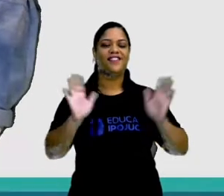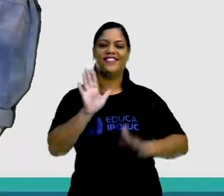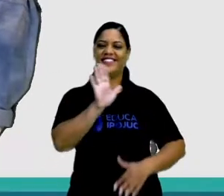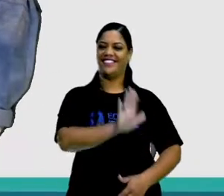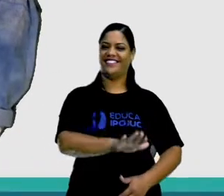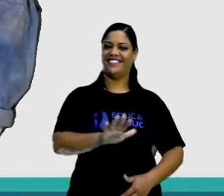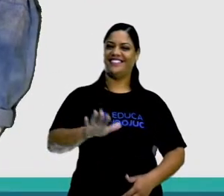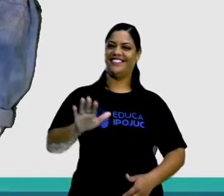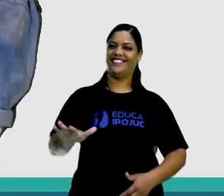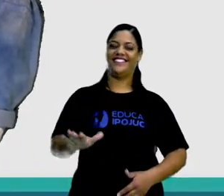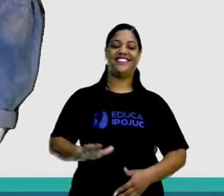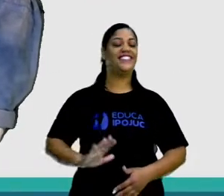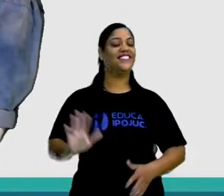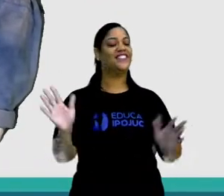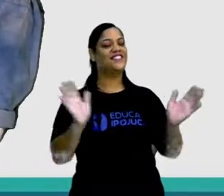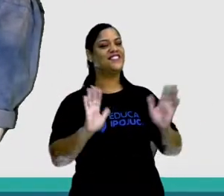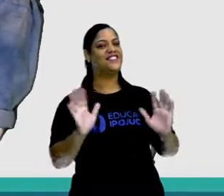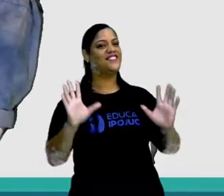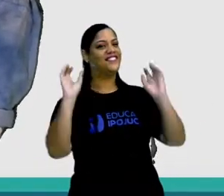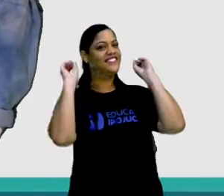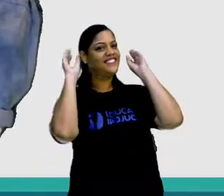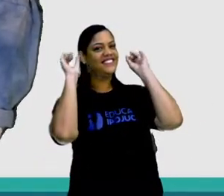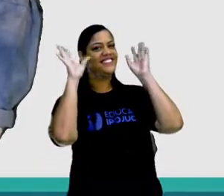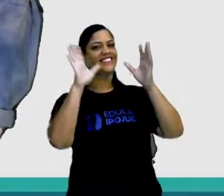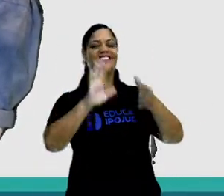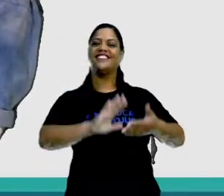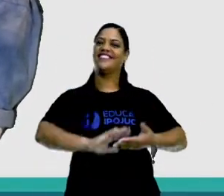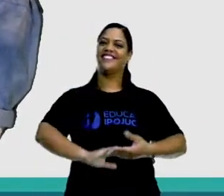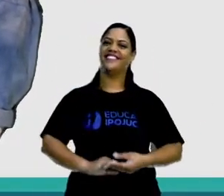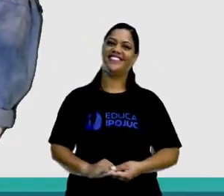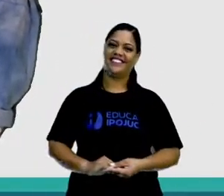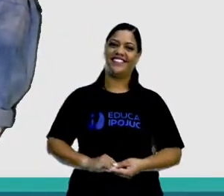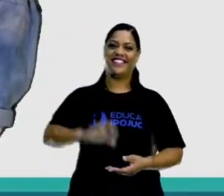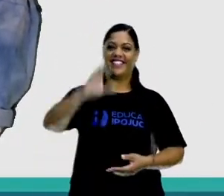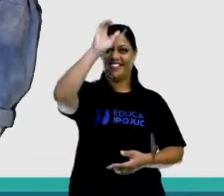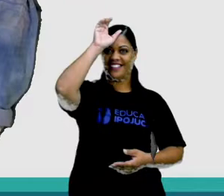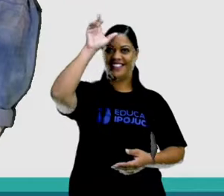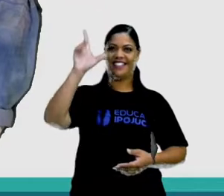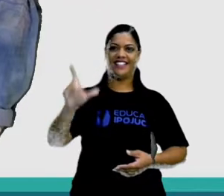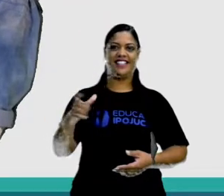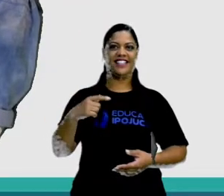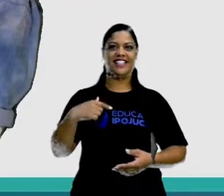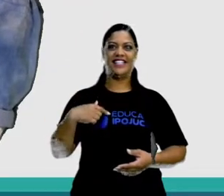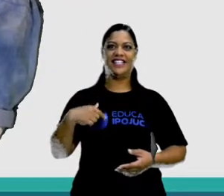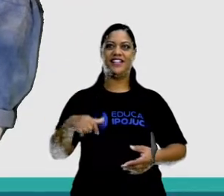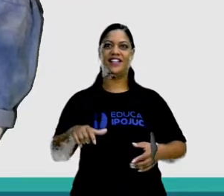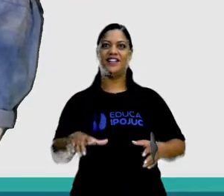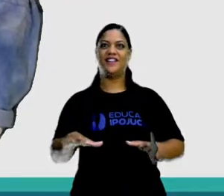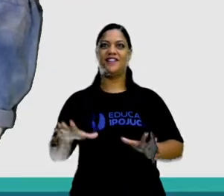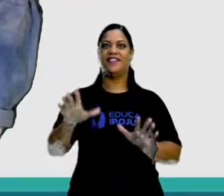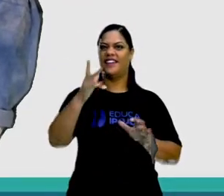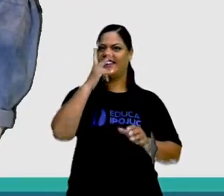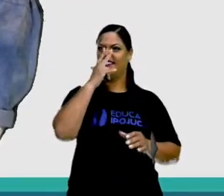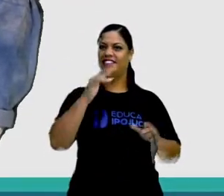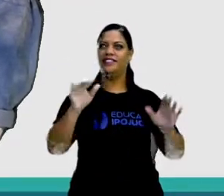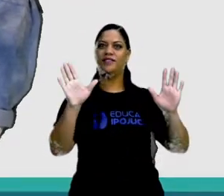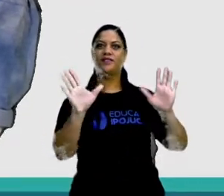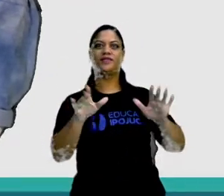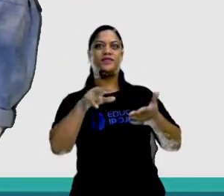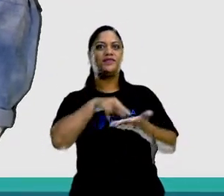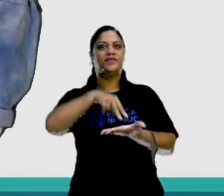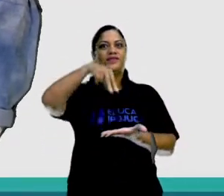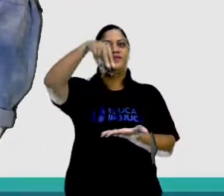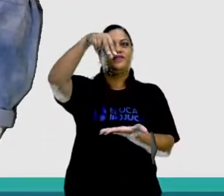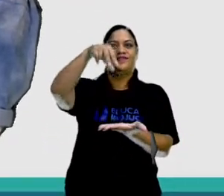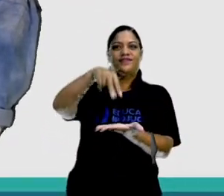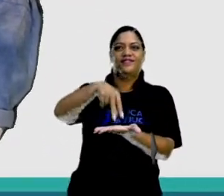Olá, criançada! Olá, leiturinha! Olá, tia Lia, eu tô voando aqui! Ih, é, leiturinha, que